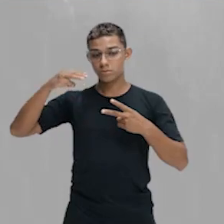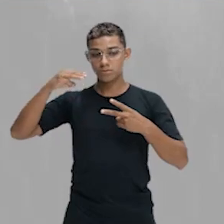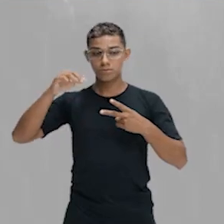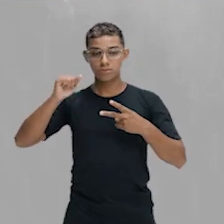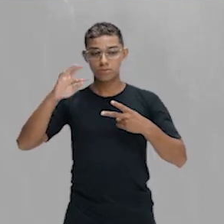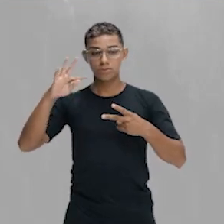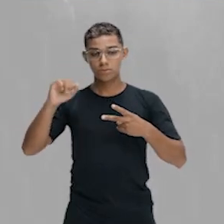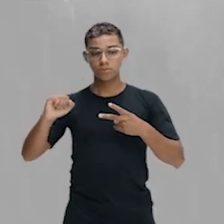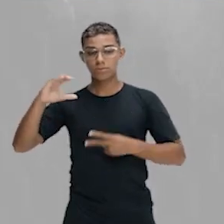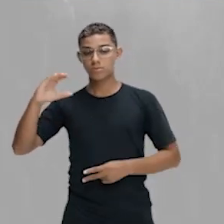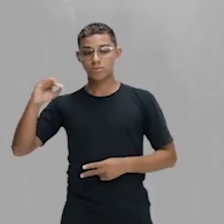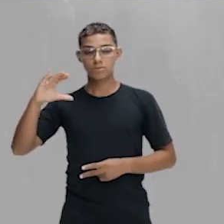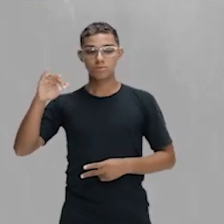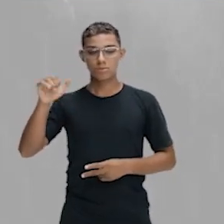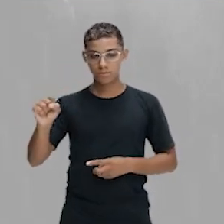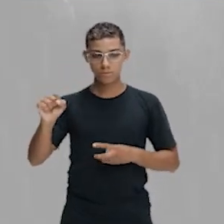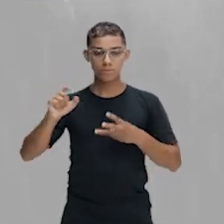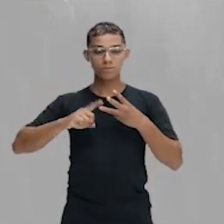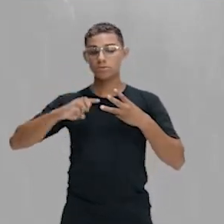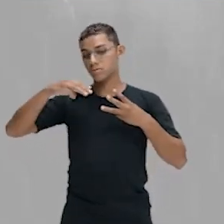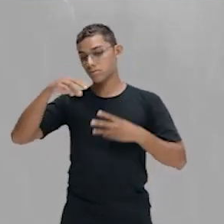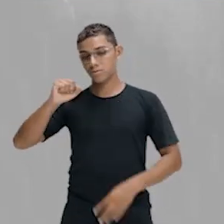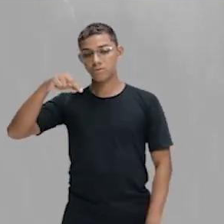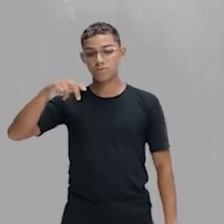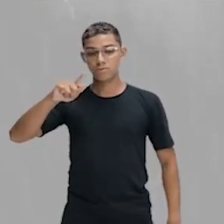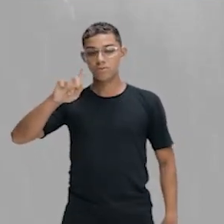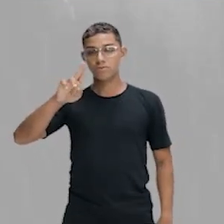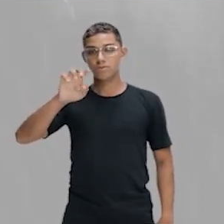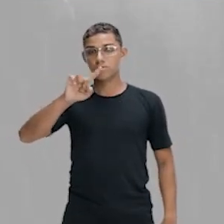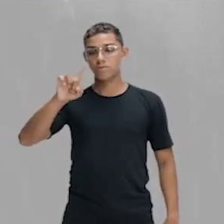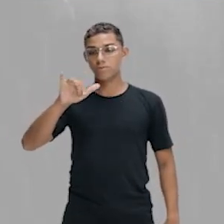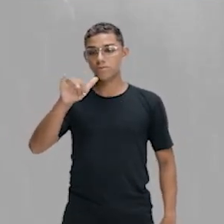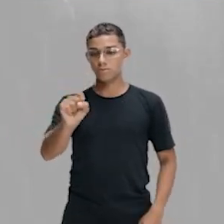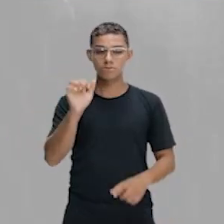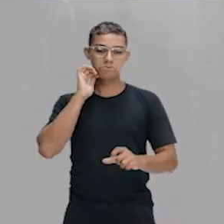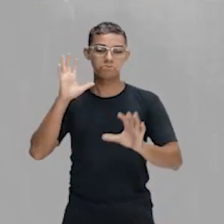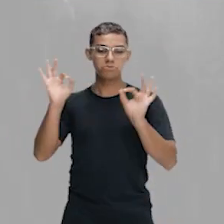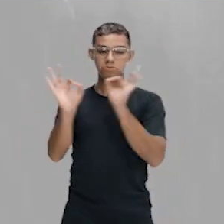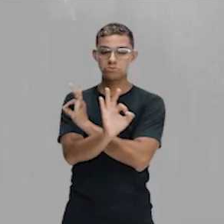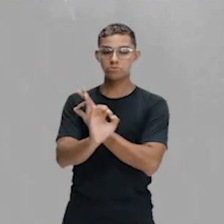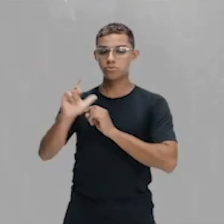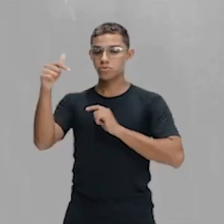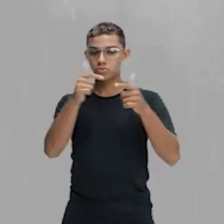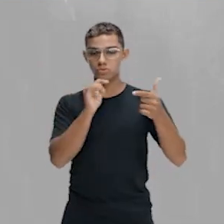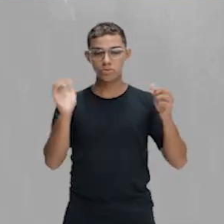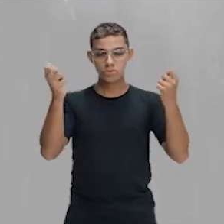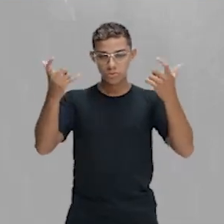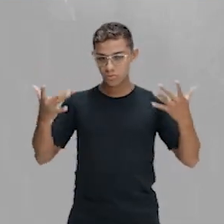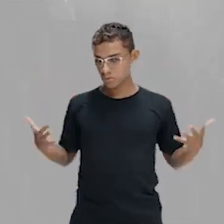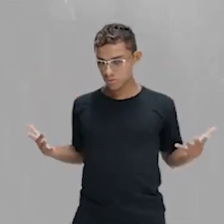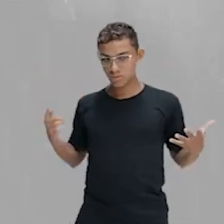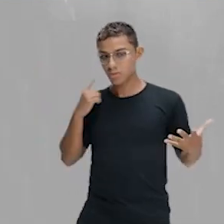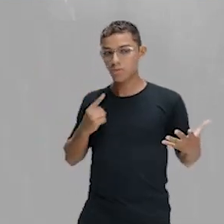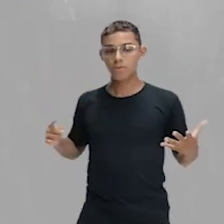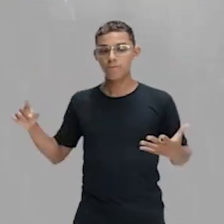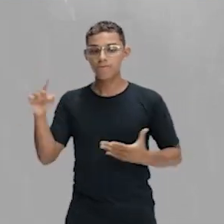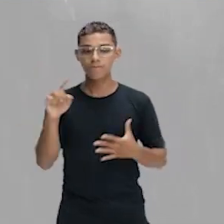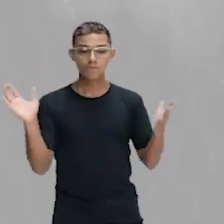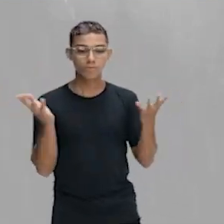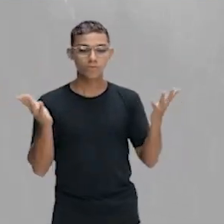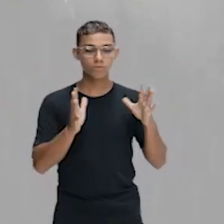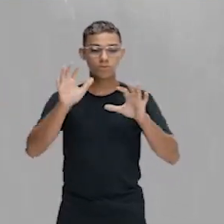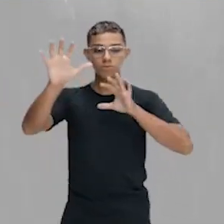que aí não vai estar enquadrado em nenhum desses outros domínios que eu já mencionei para vocês. Então, essa aqui é